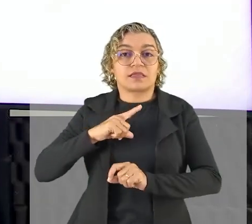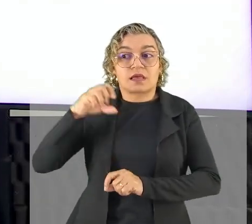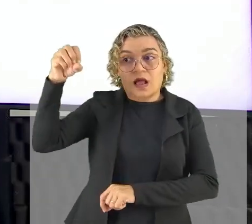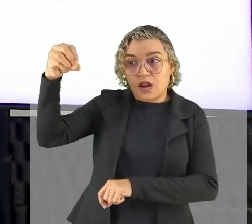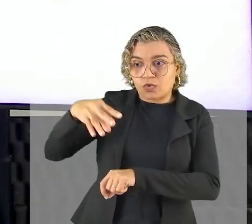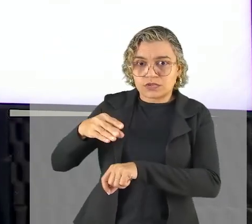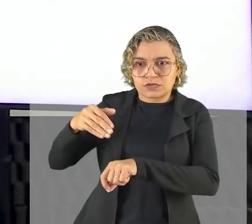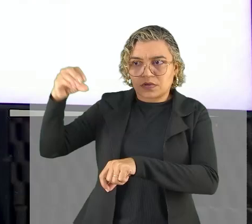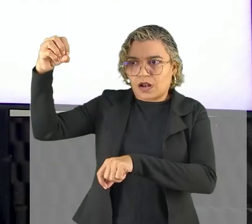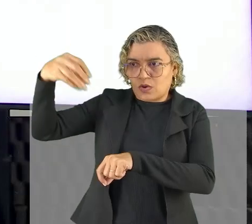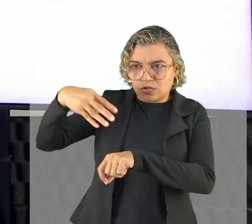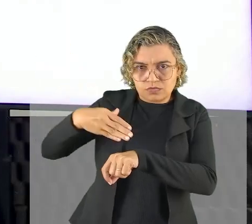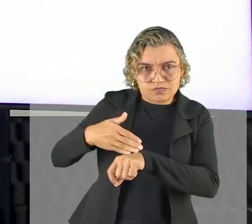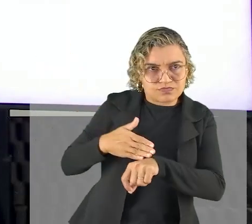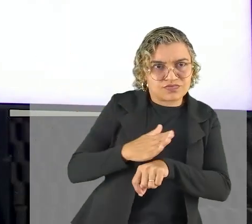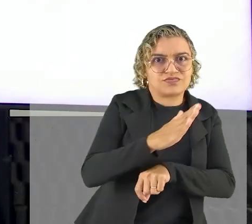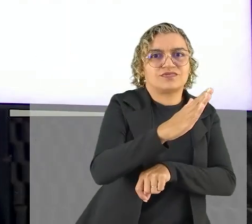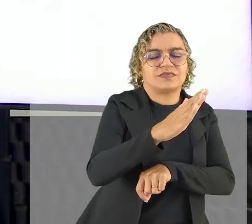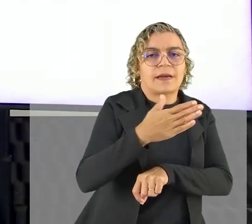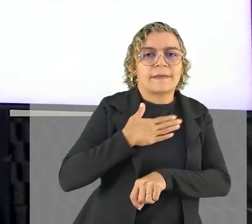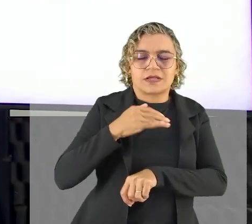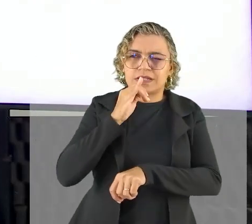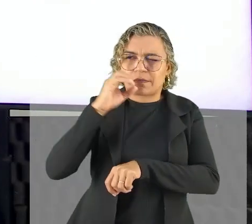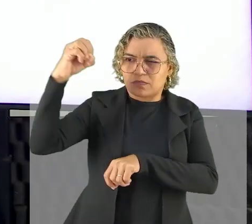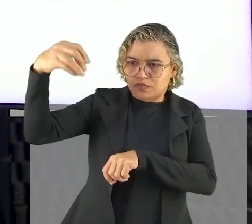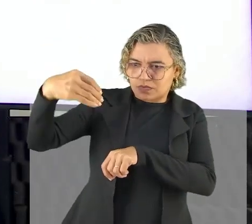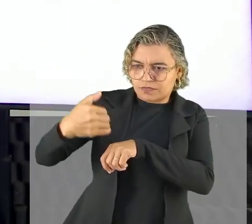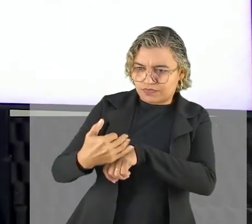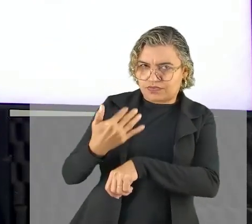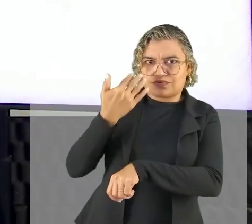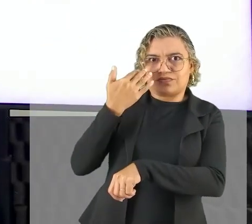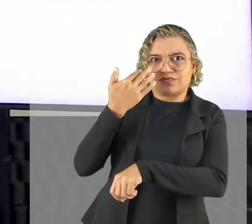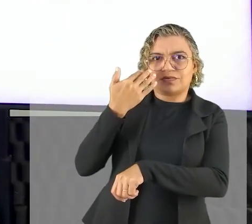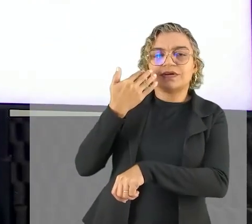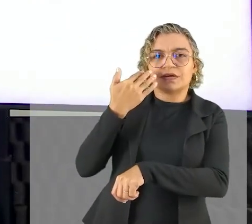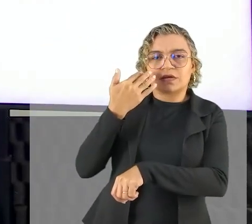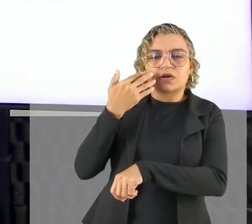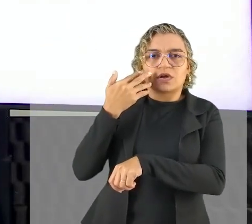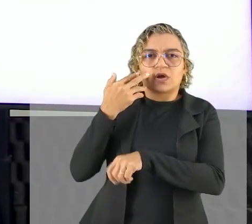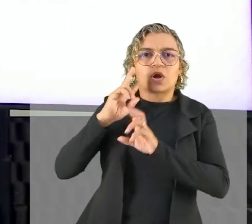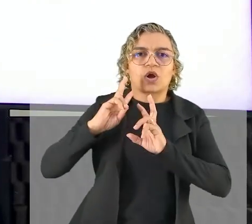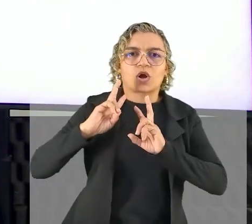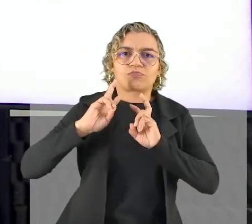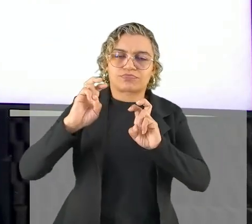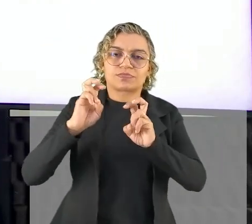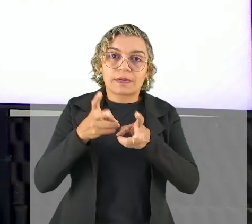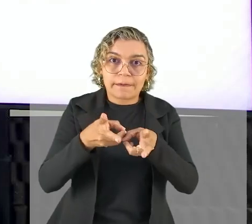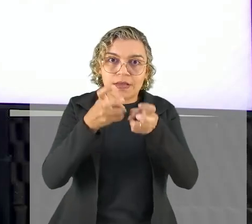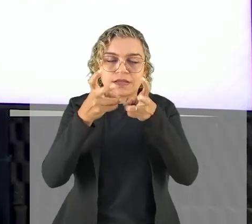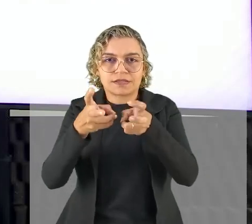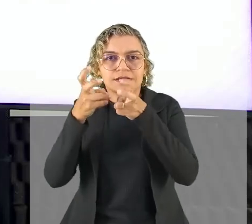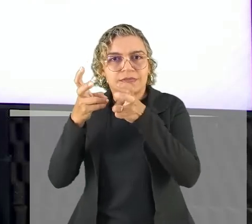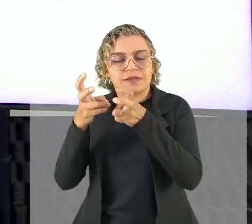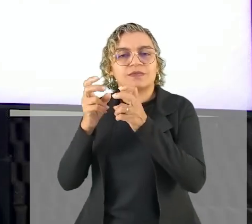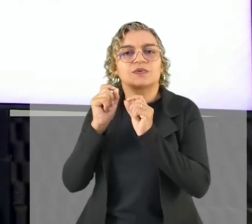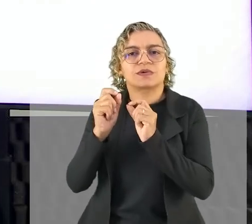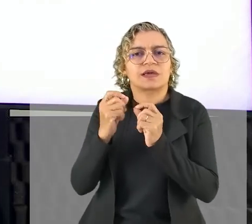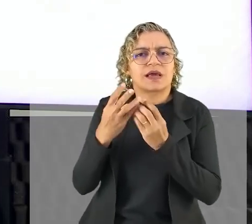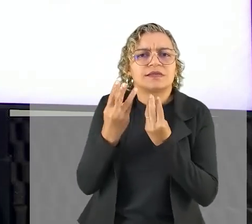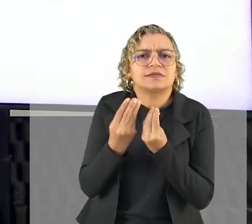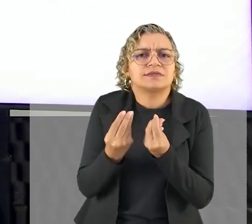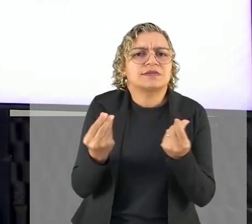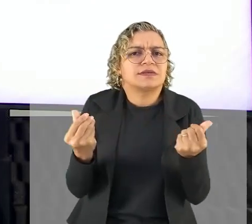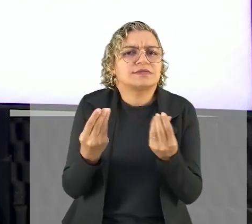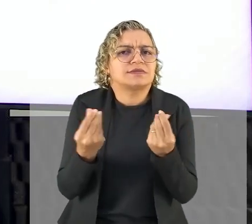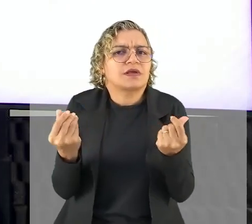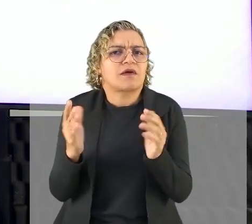A luz que bate nos objetos retorna para o meu olho, né? E aí a gente consegue perceber o caráter, né, sensível da coisa.